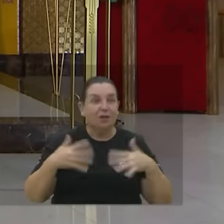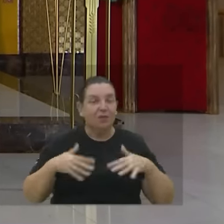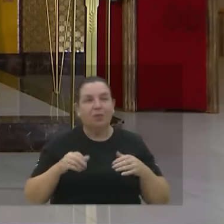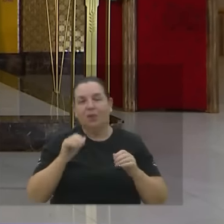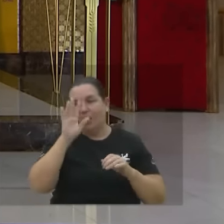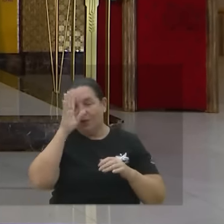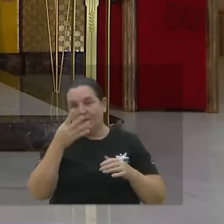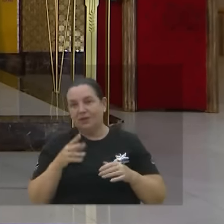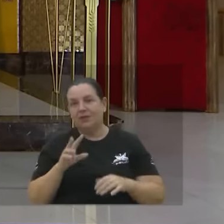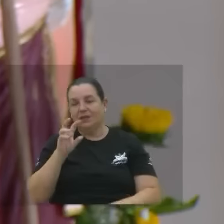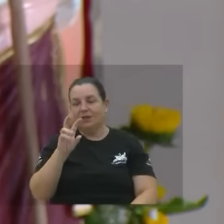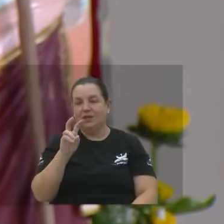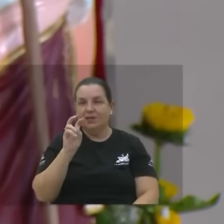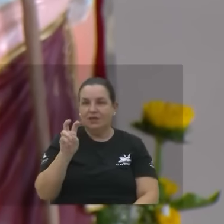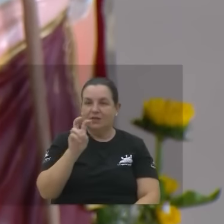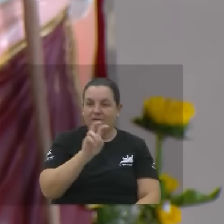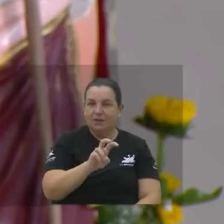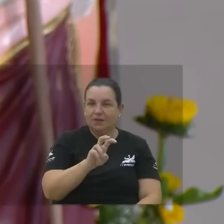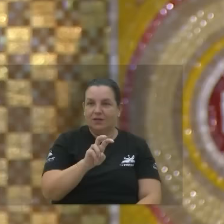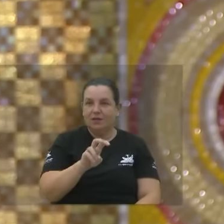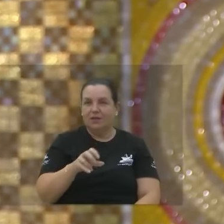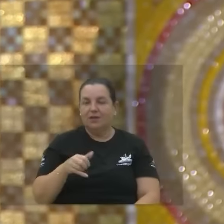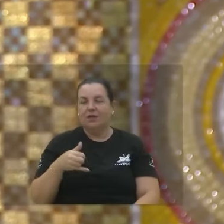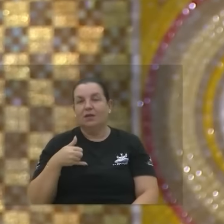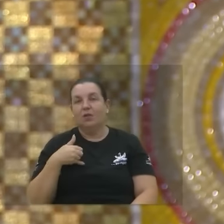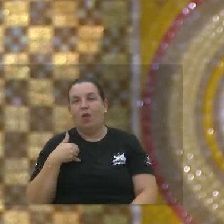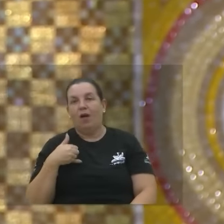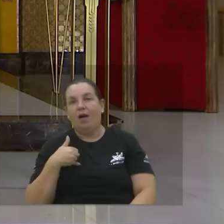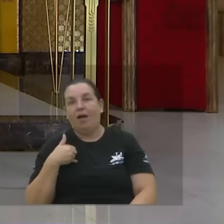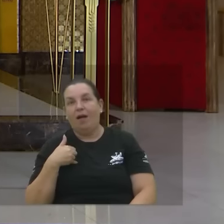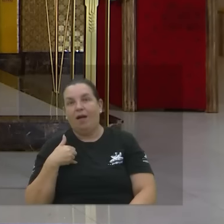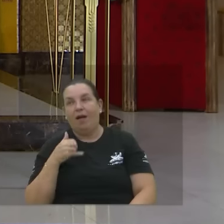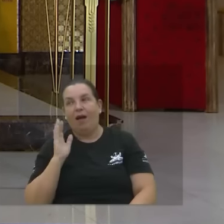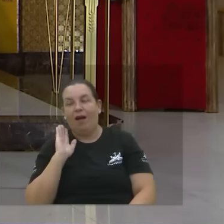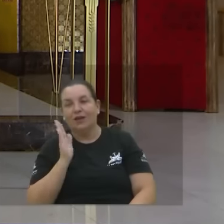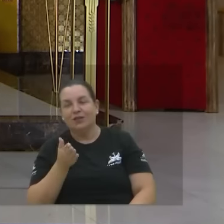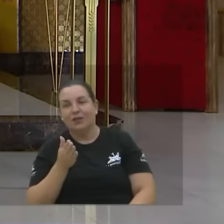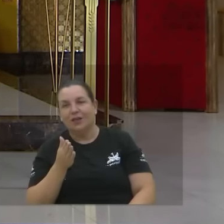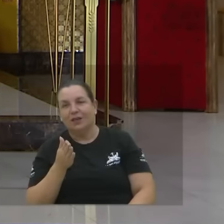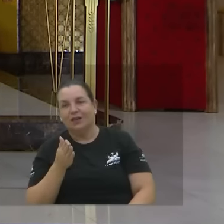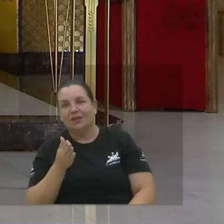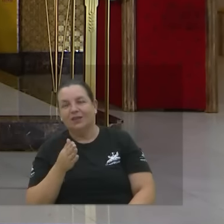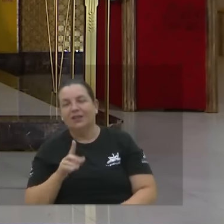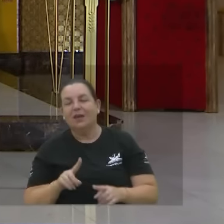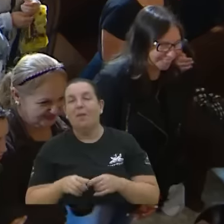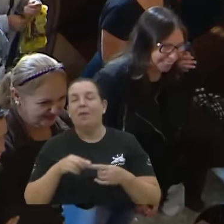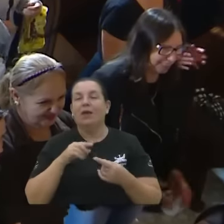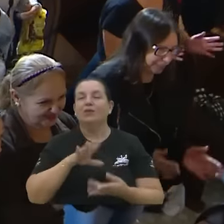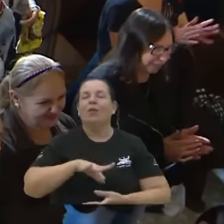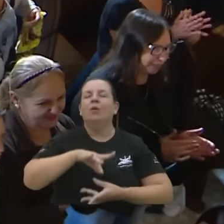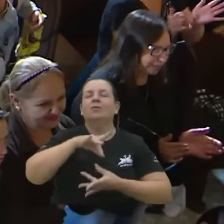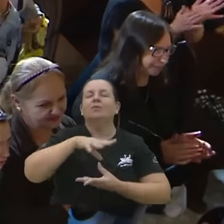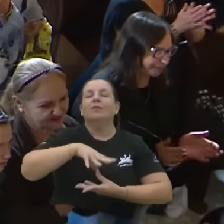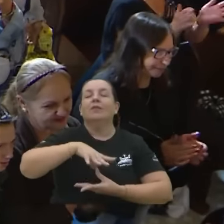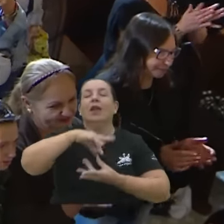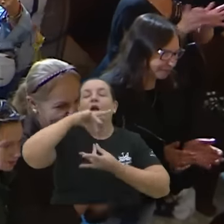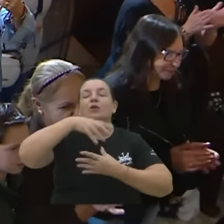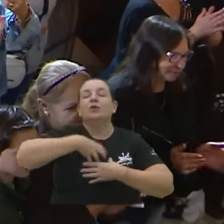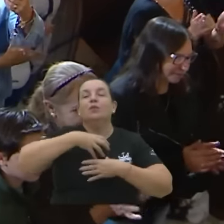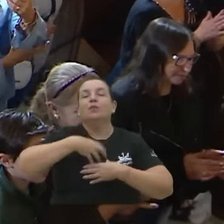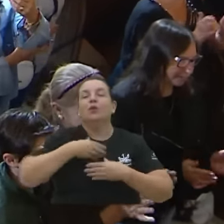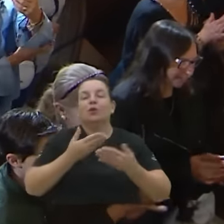aconteceu. 55 anos. É mesmo, rapaz. Padre. Mas com o espírito. Com o espírito